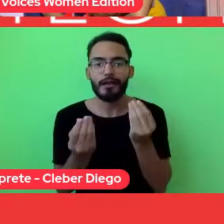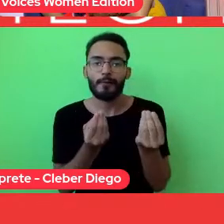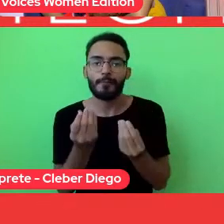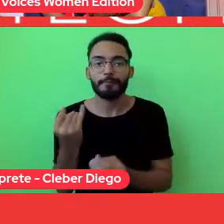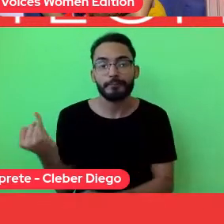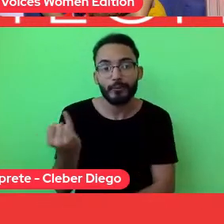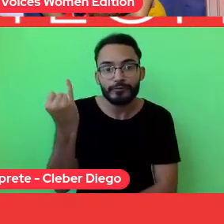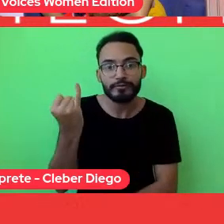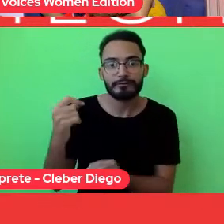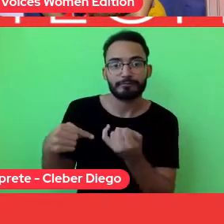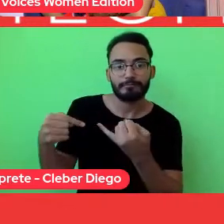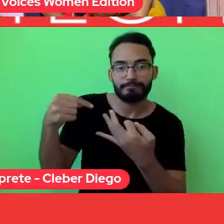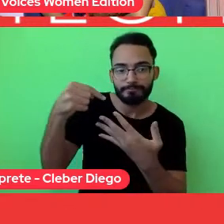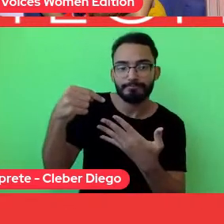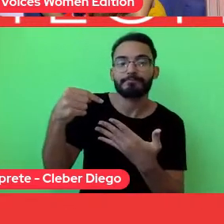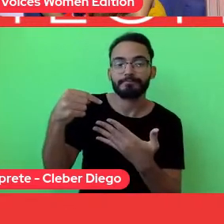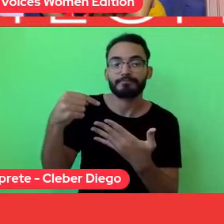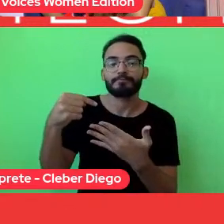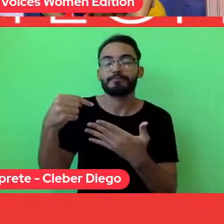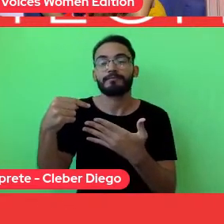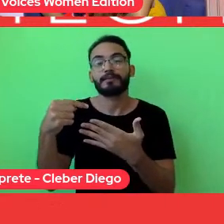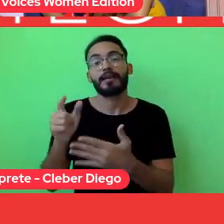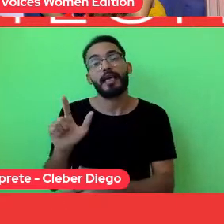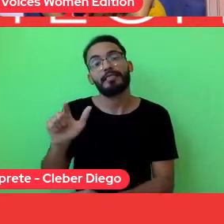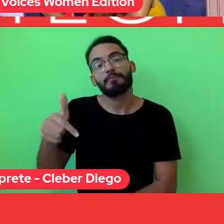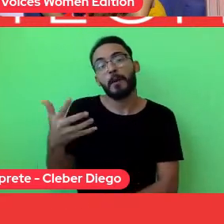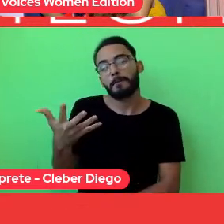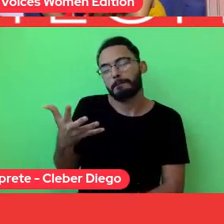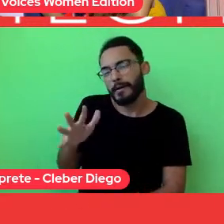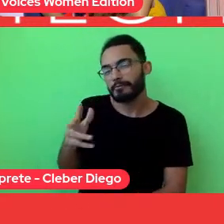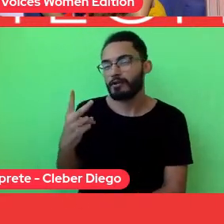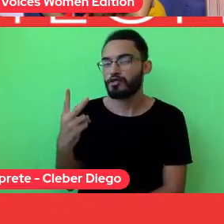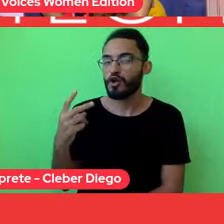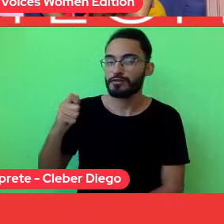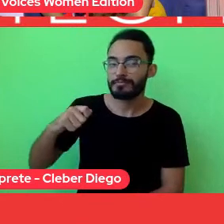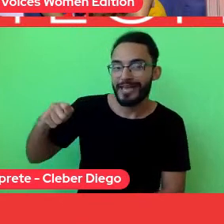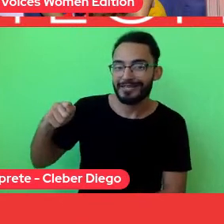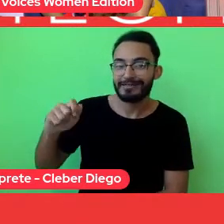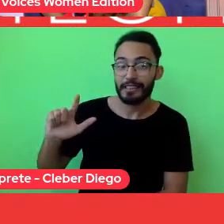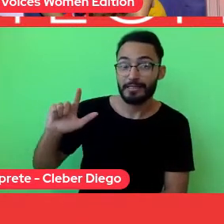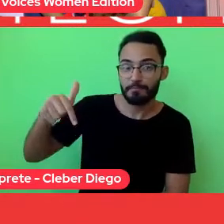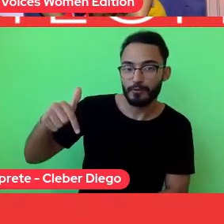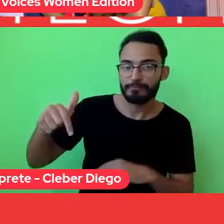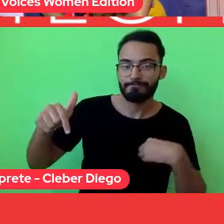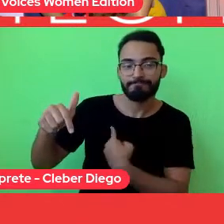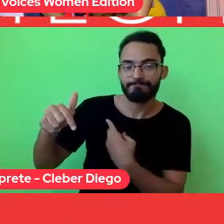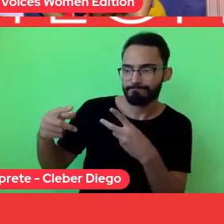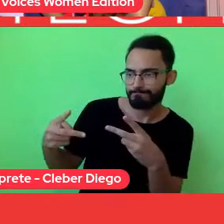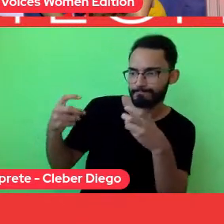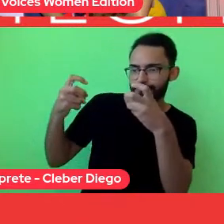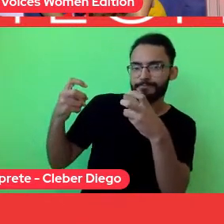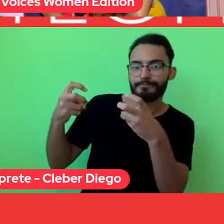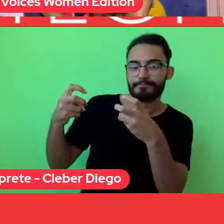importância disso. E aí, mais ou menos uns 2 meses depois, a gente percebeu que